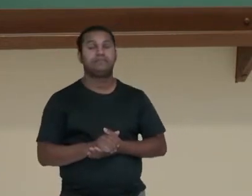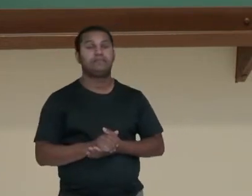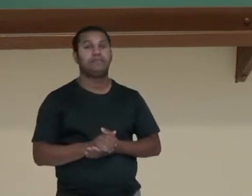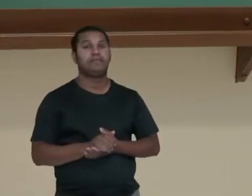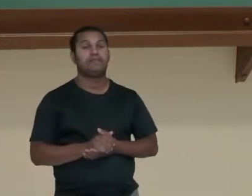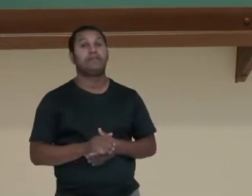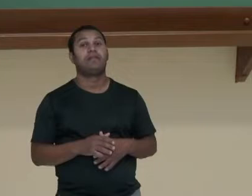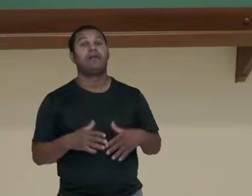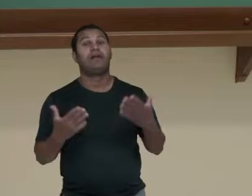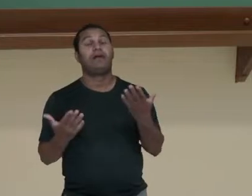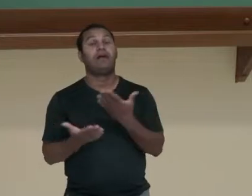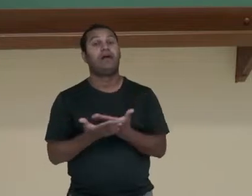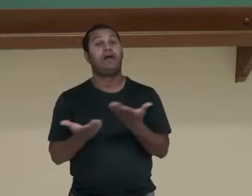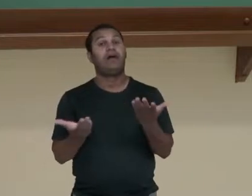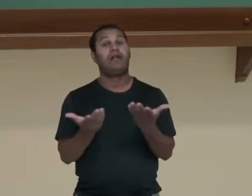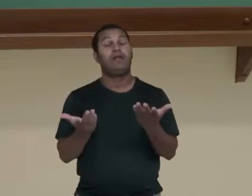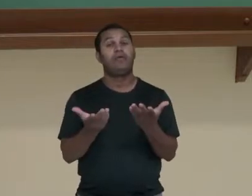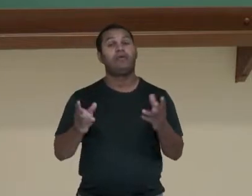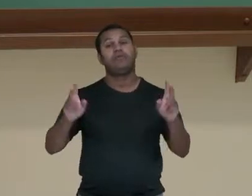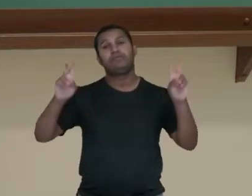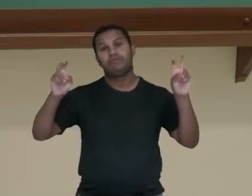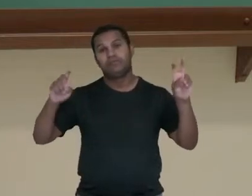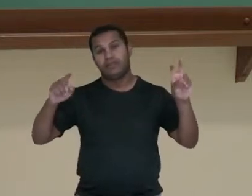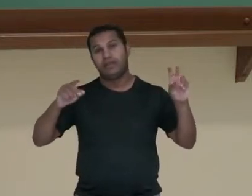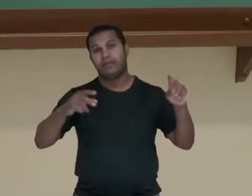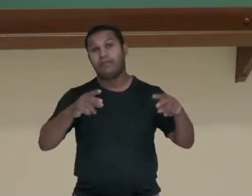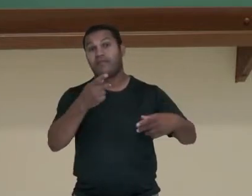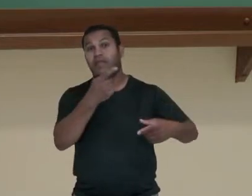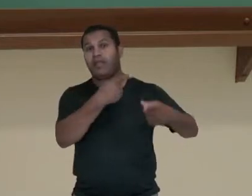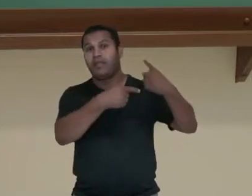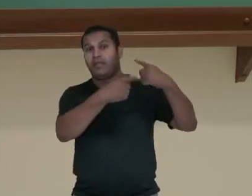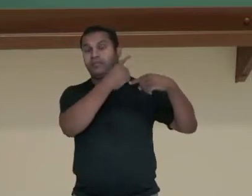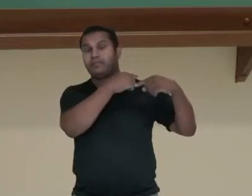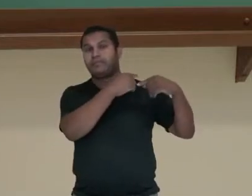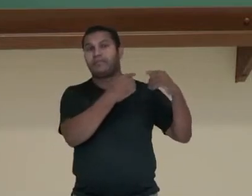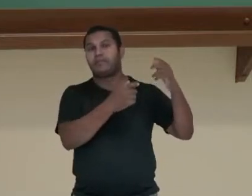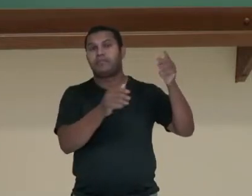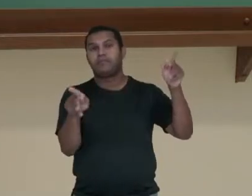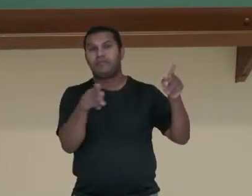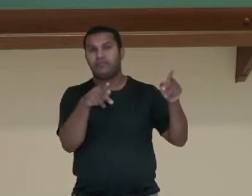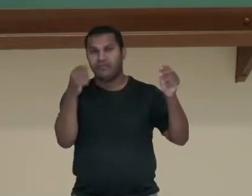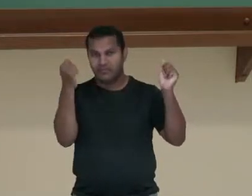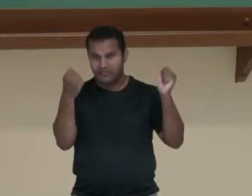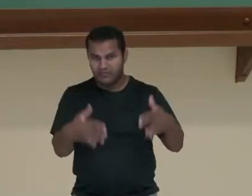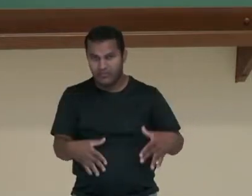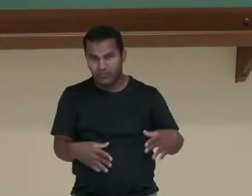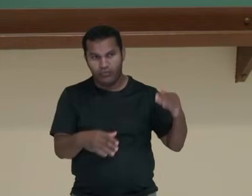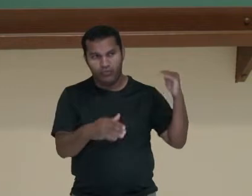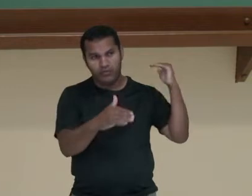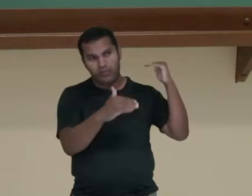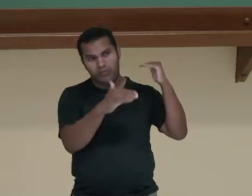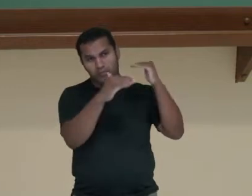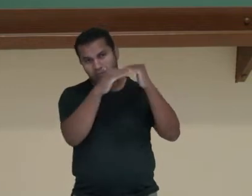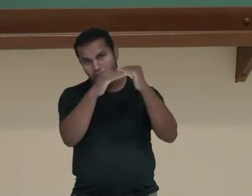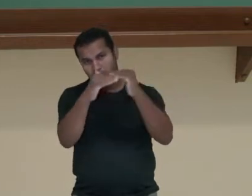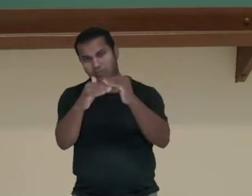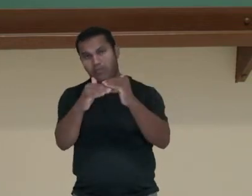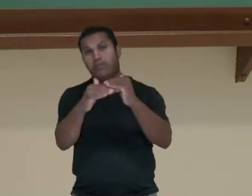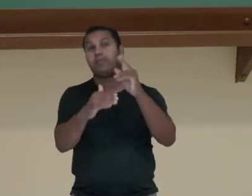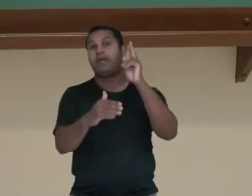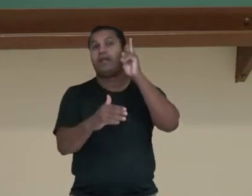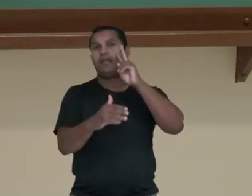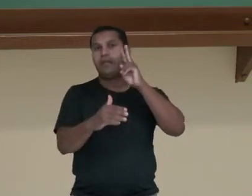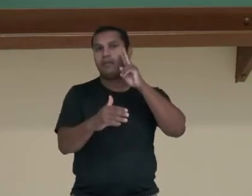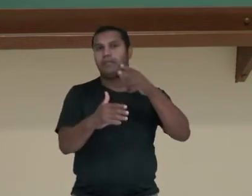Essa aula é uma aula de nivelamento e nós vamos relembrar algumas coisas que vocês já viram no primeiro trimestre,